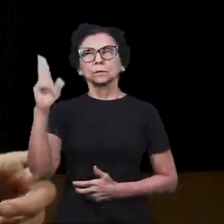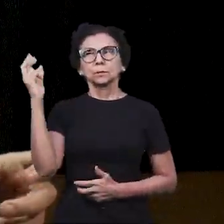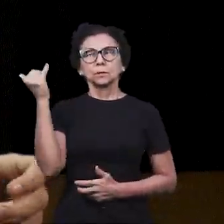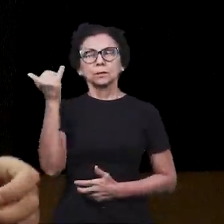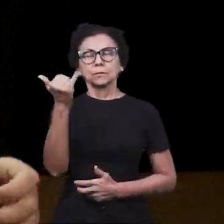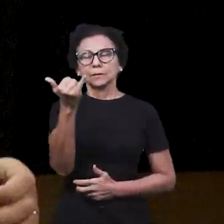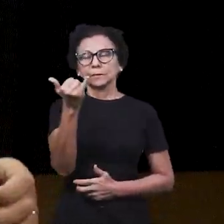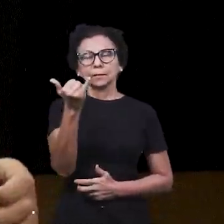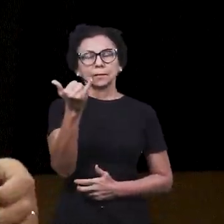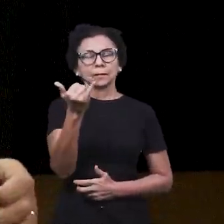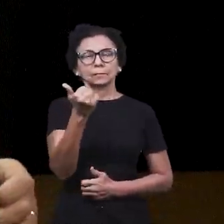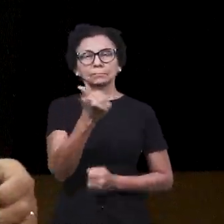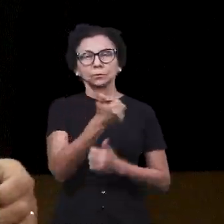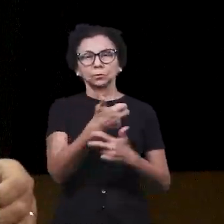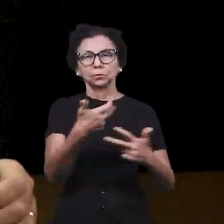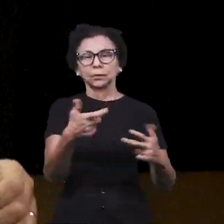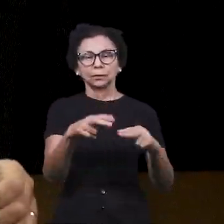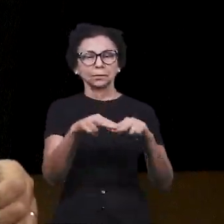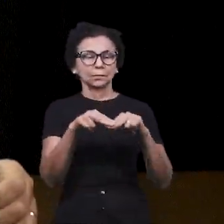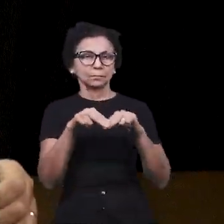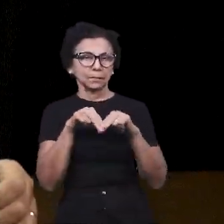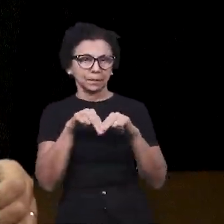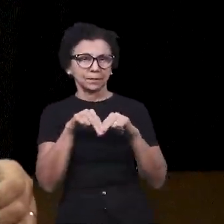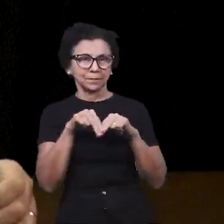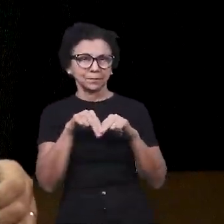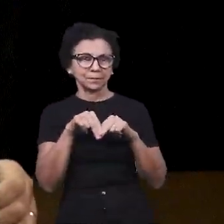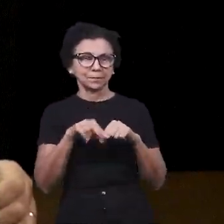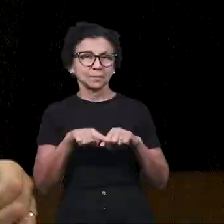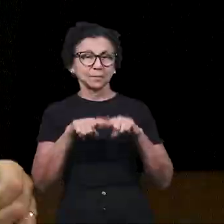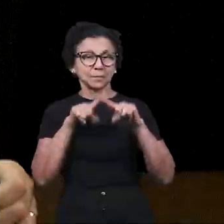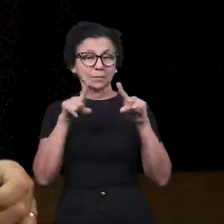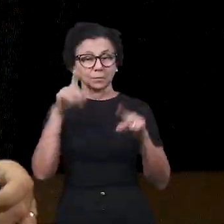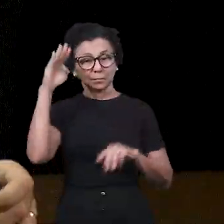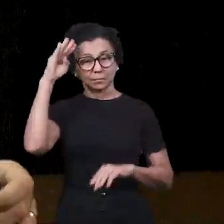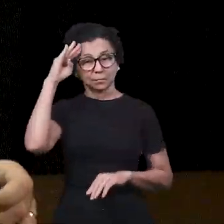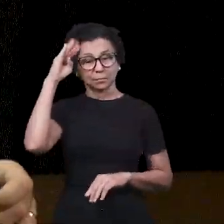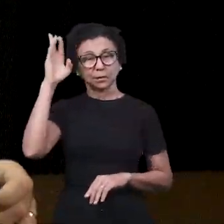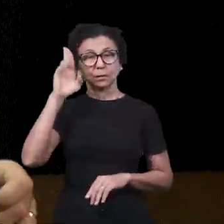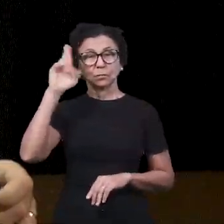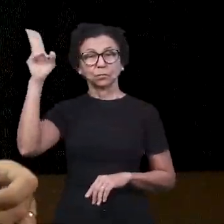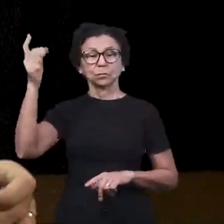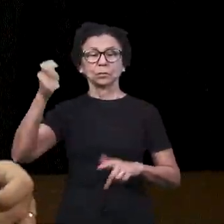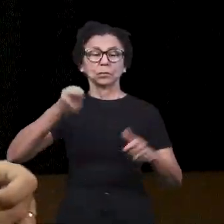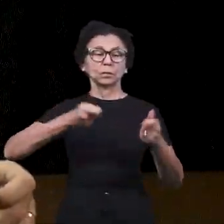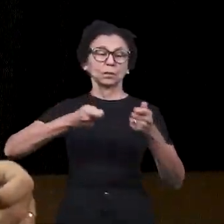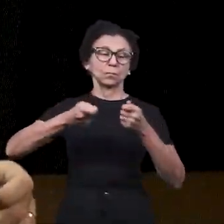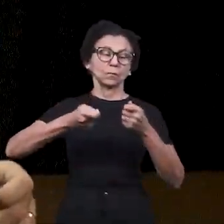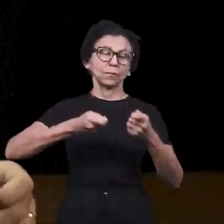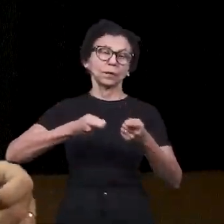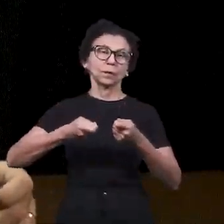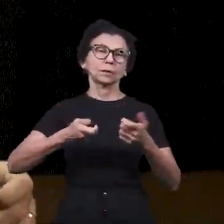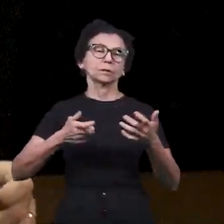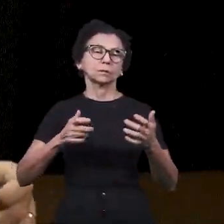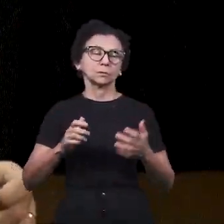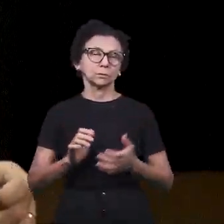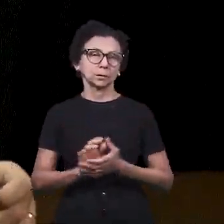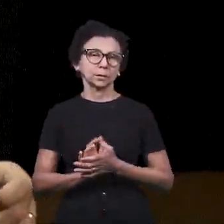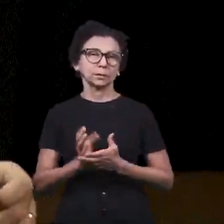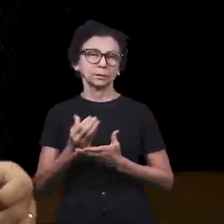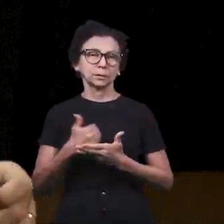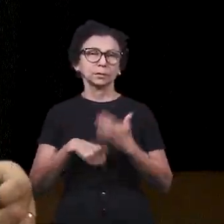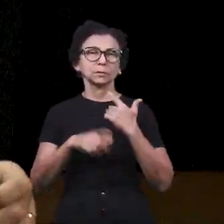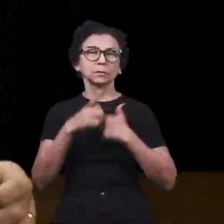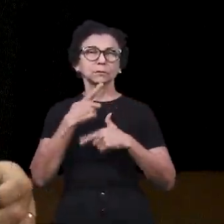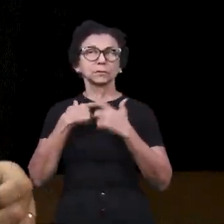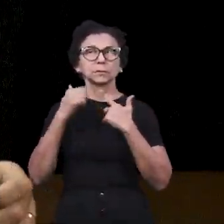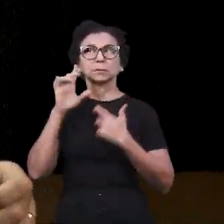com o casal, reforçando que o Senhor está no governo, aquilo faz parte do plano de Deus para a